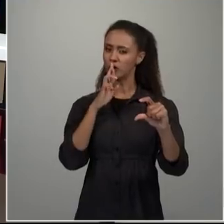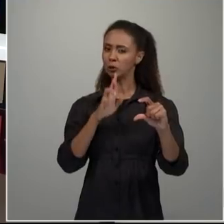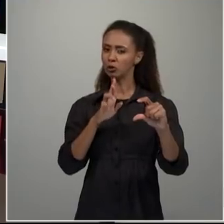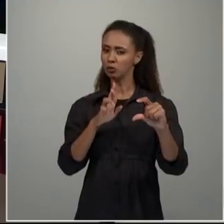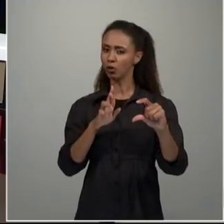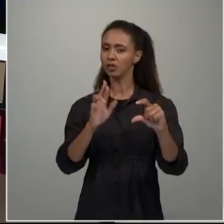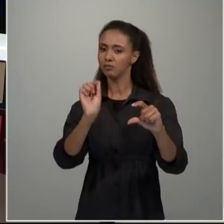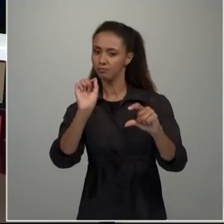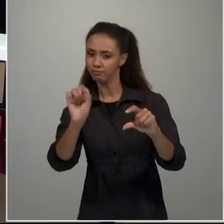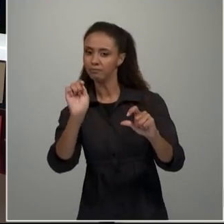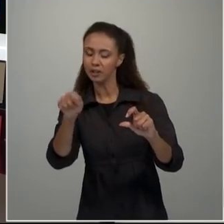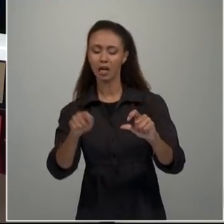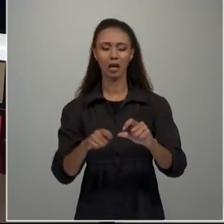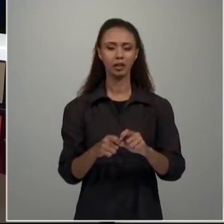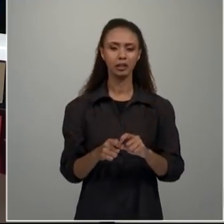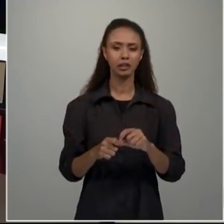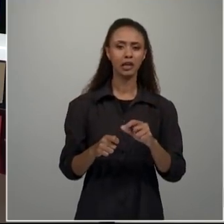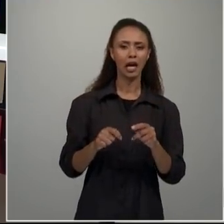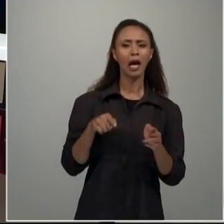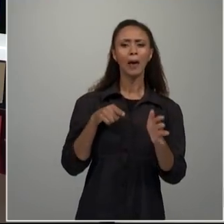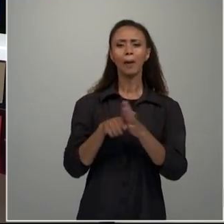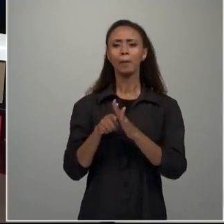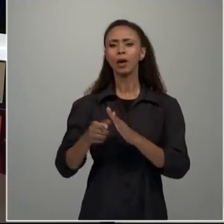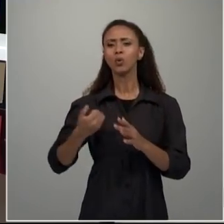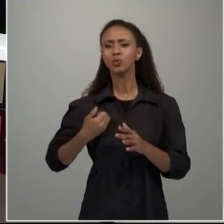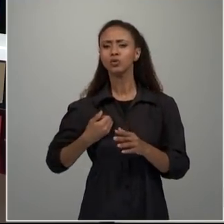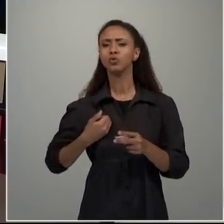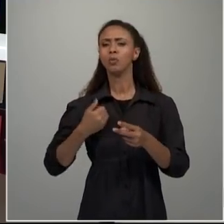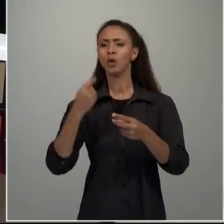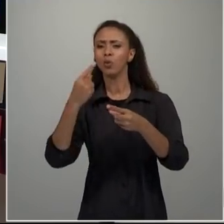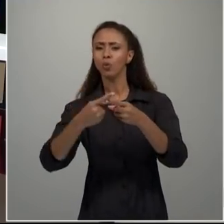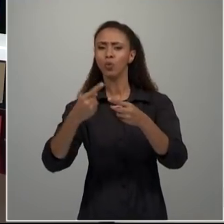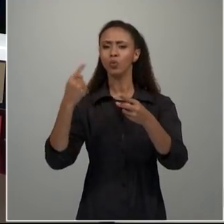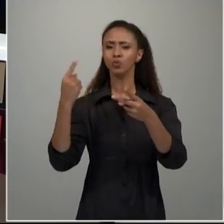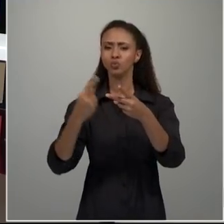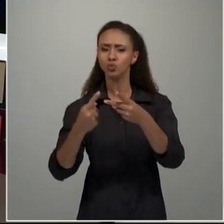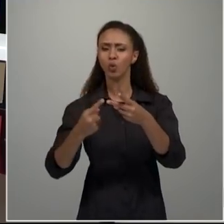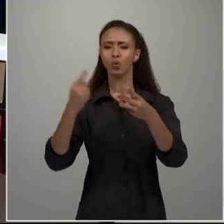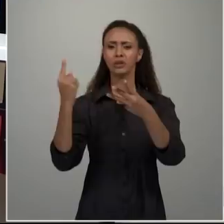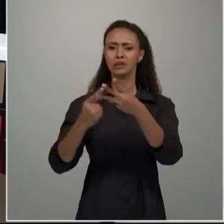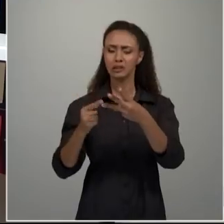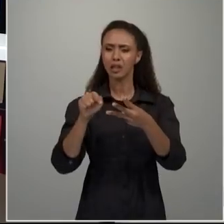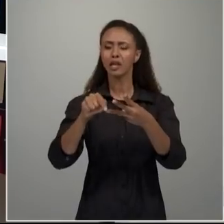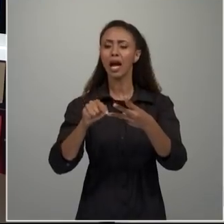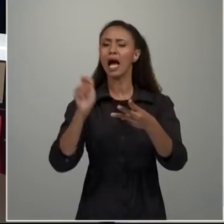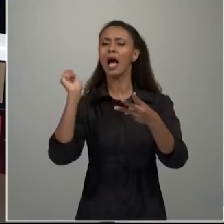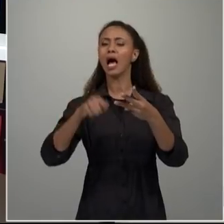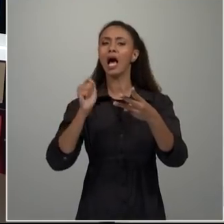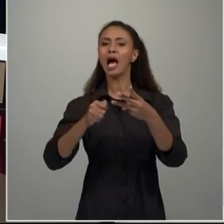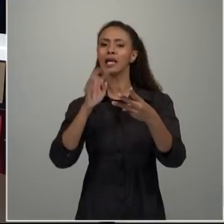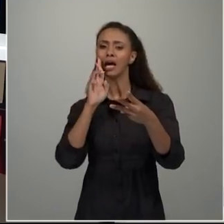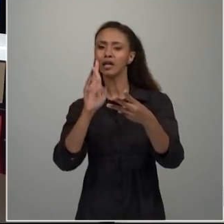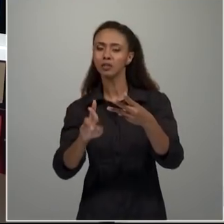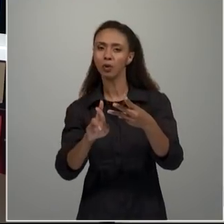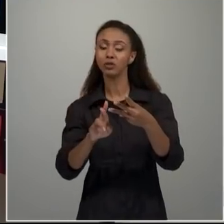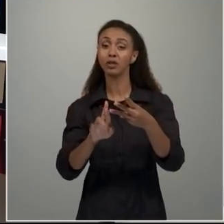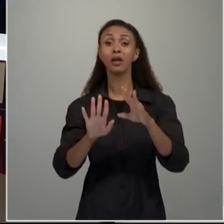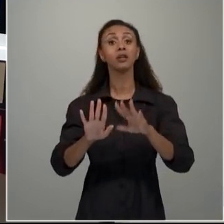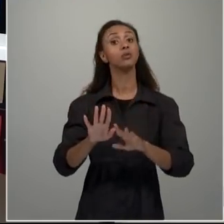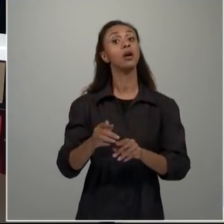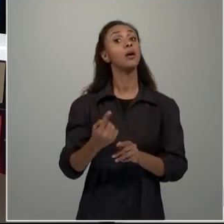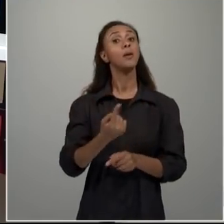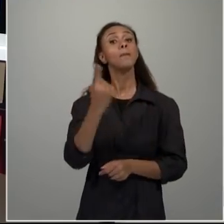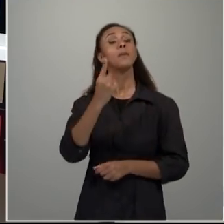aqui a pergunta 2 aqui a pergunta 3 depois volta tá então assim primeiro a gente faz uma compreensão geral é